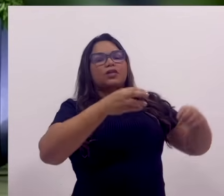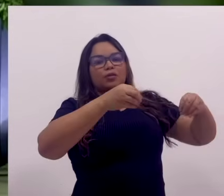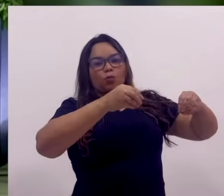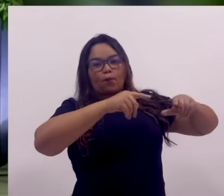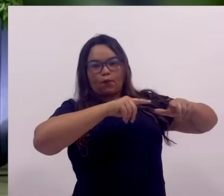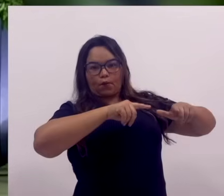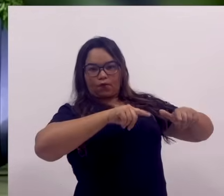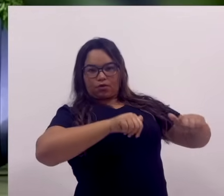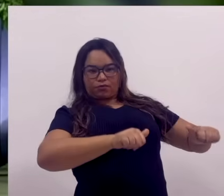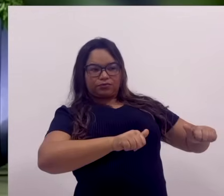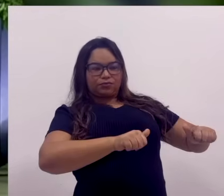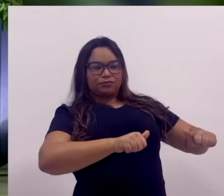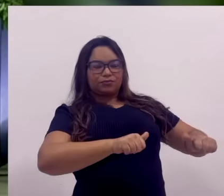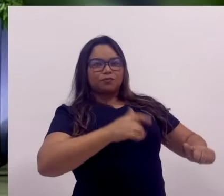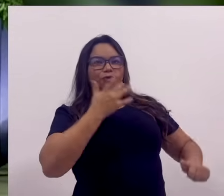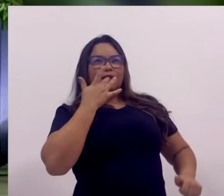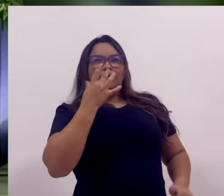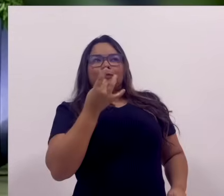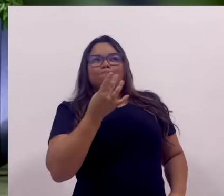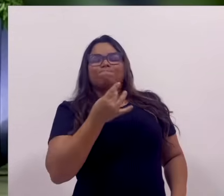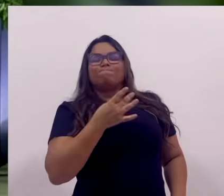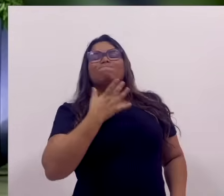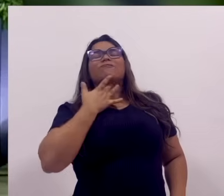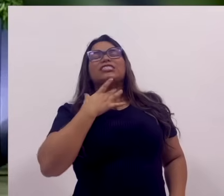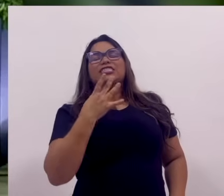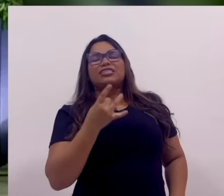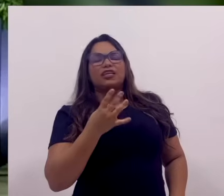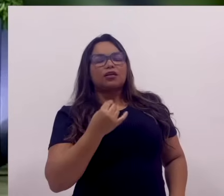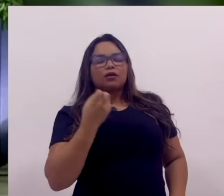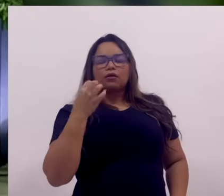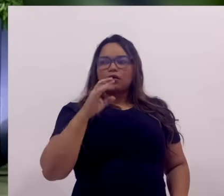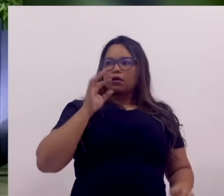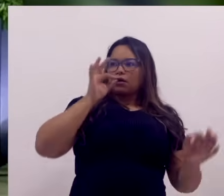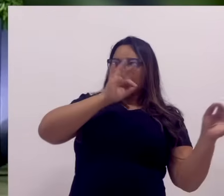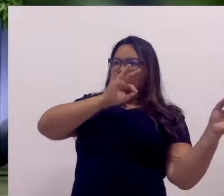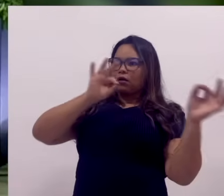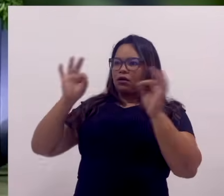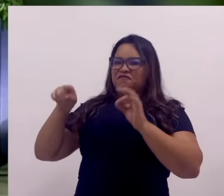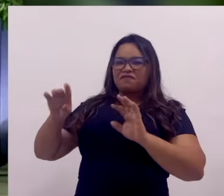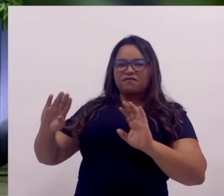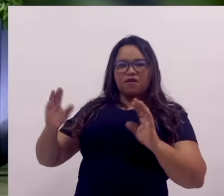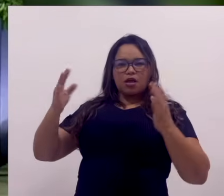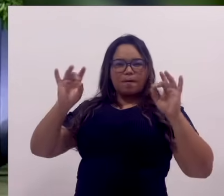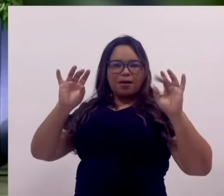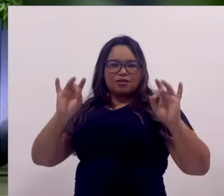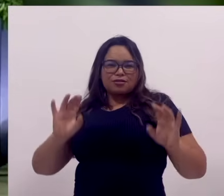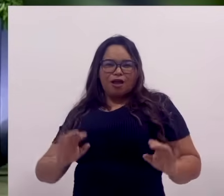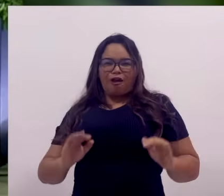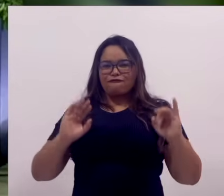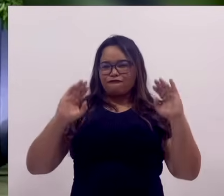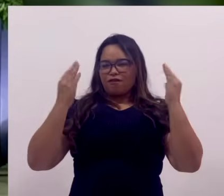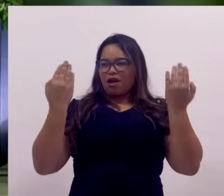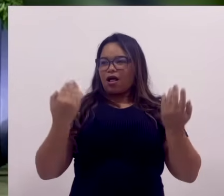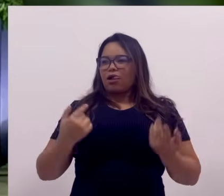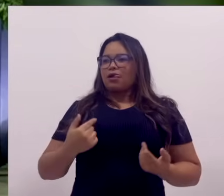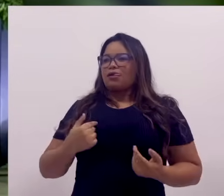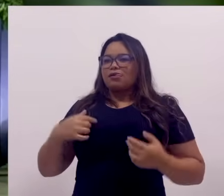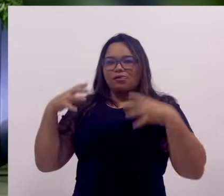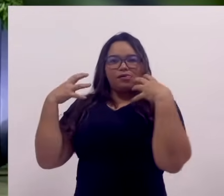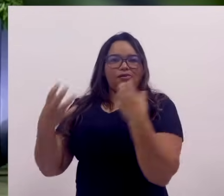isso e disseram, uau! E cederam. E o que aconteceu? Uma terrível praga veio sobre Israel.